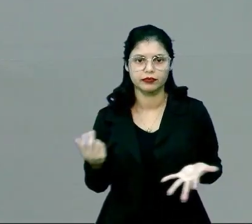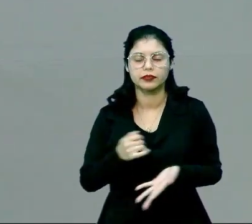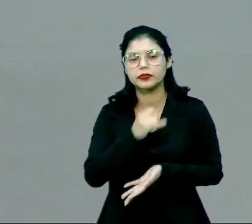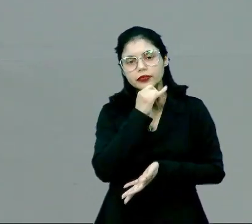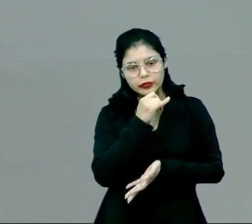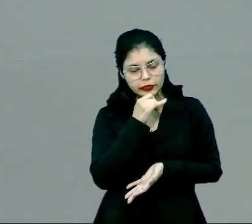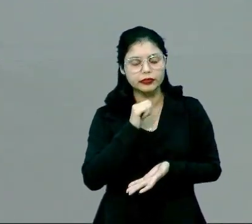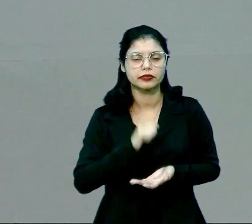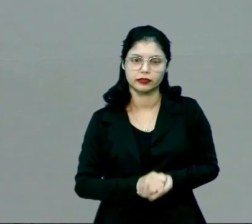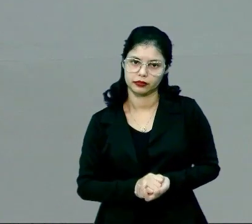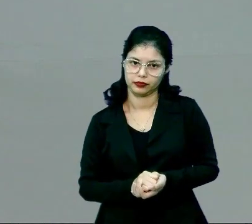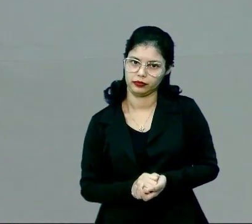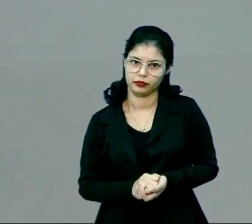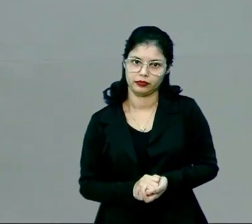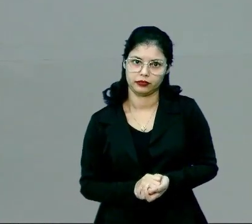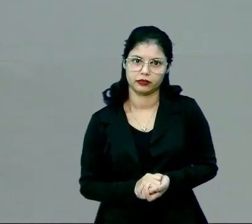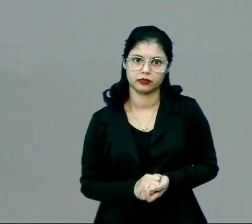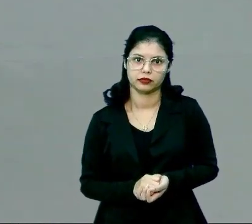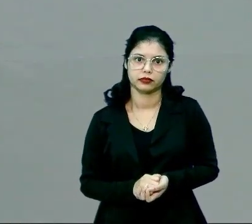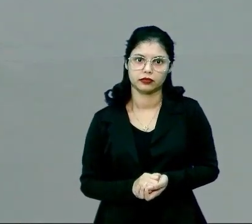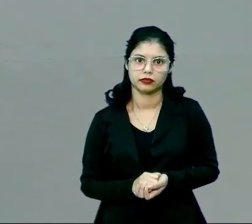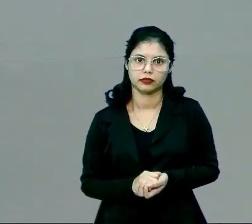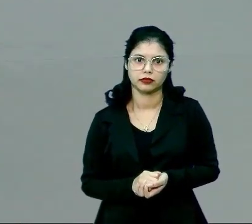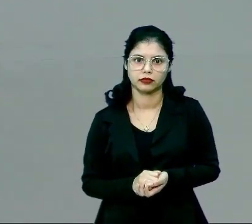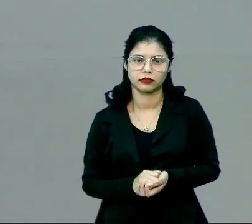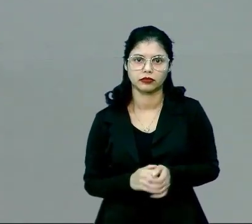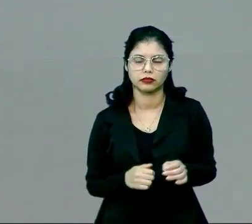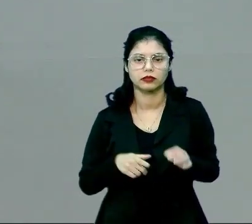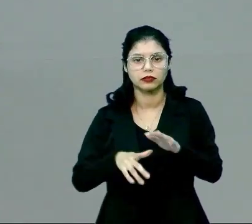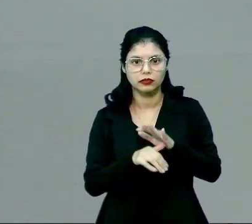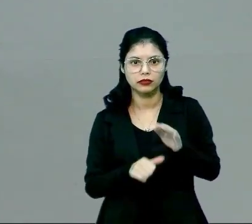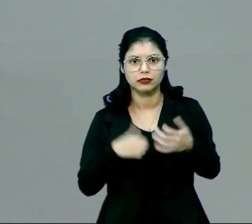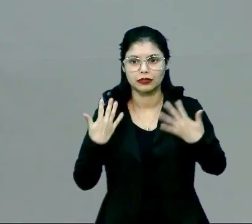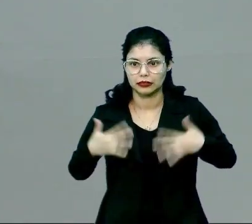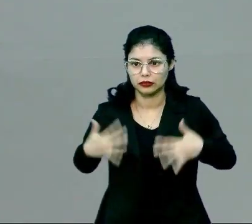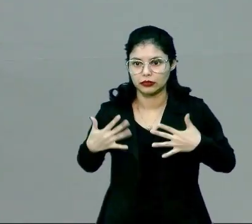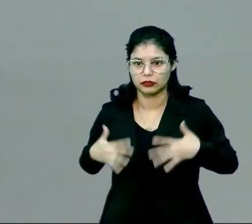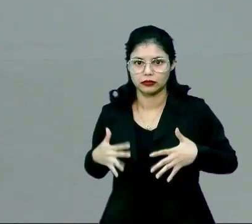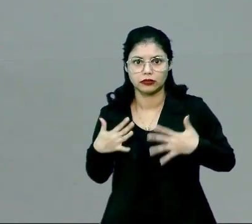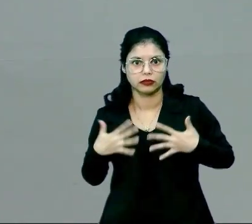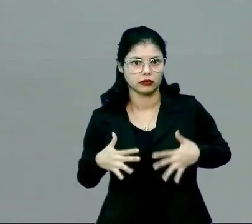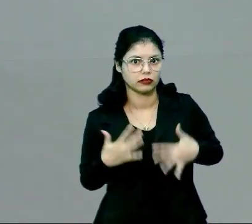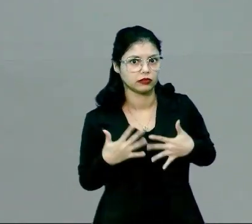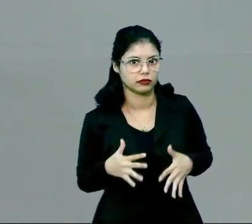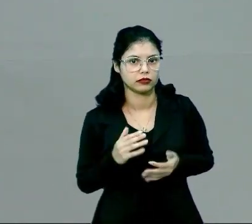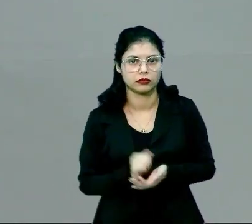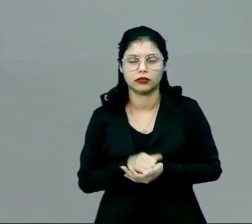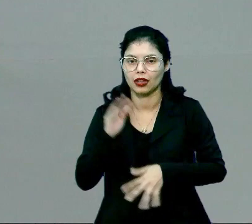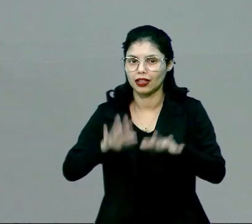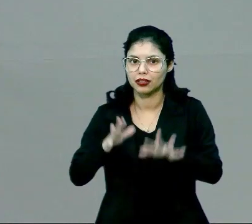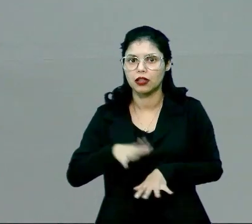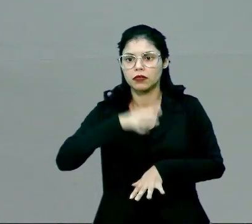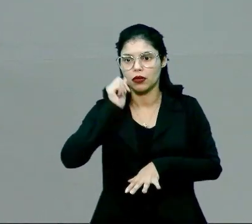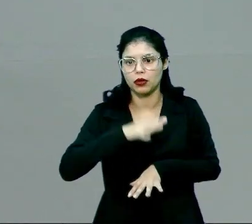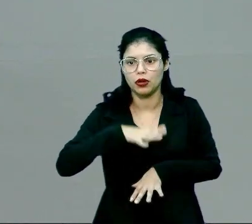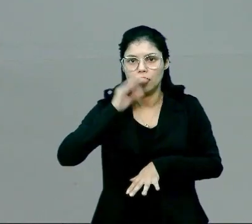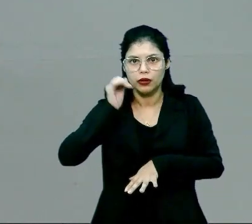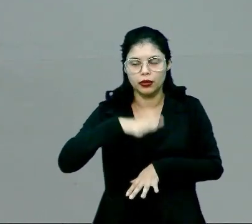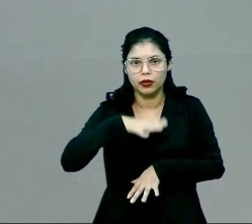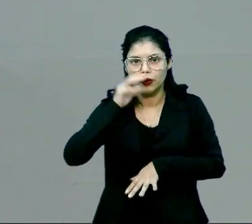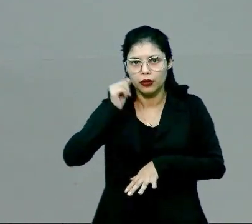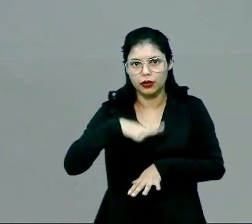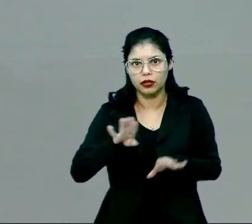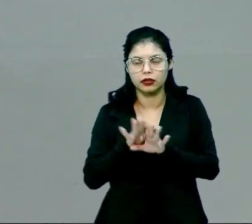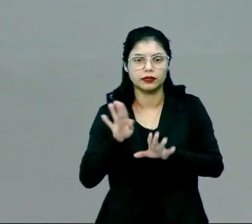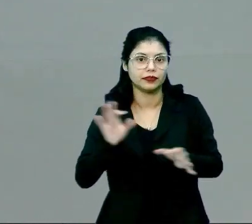Um exemplo, quem já sofreu um assalto sabe como é que a pessoa fica, né? Ela fica, né, respiração